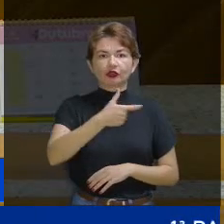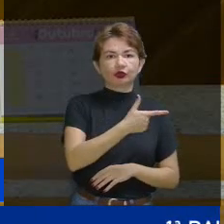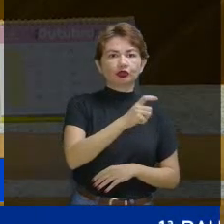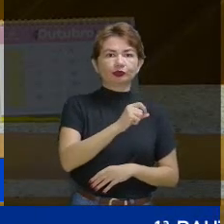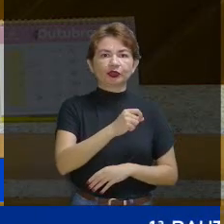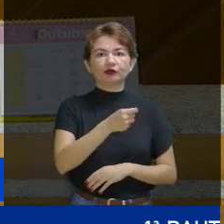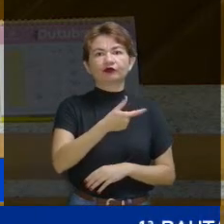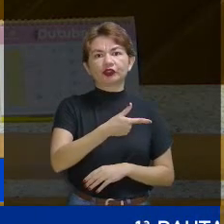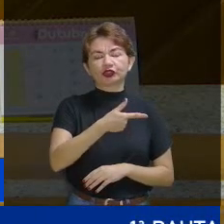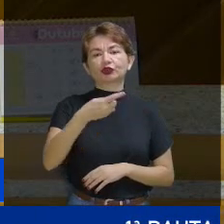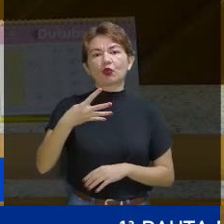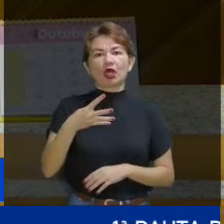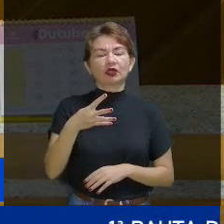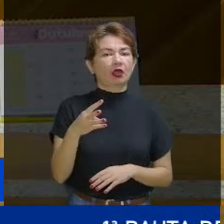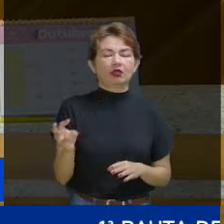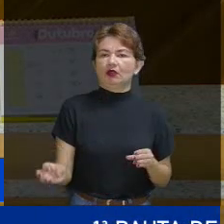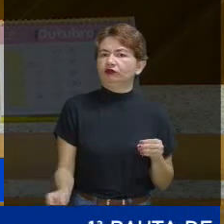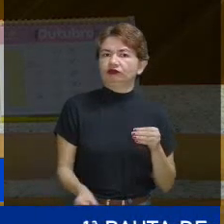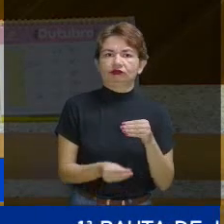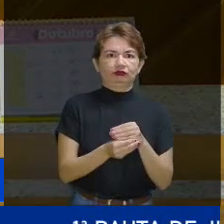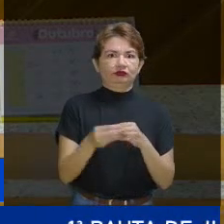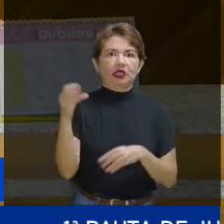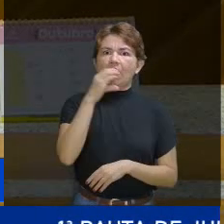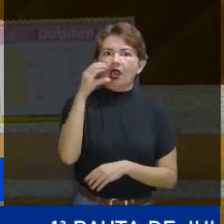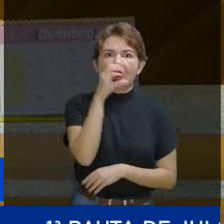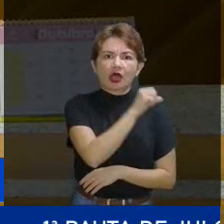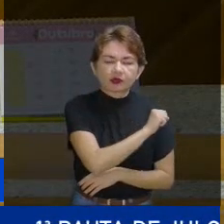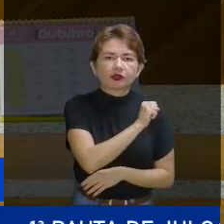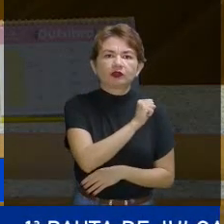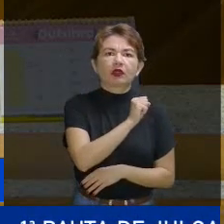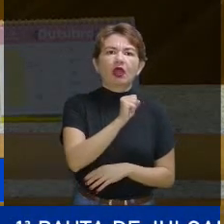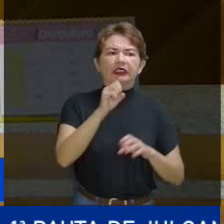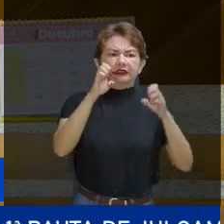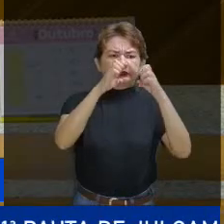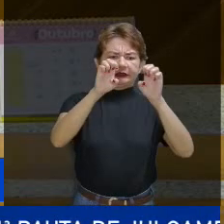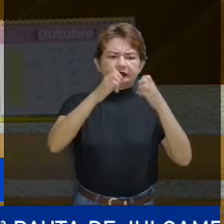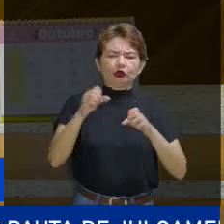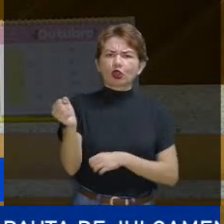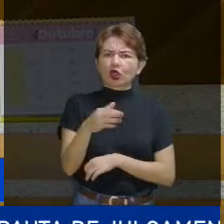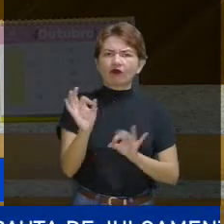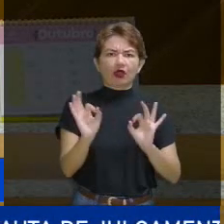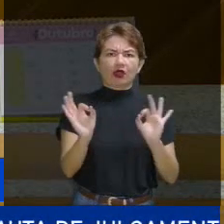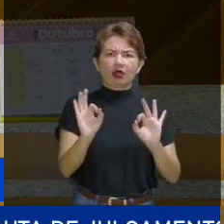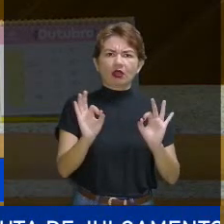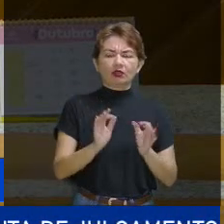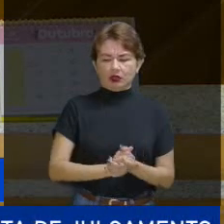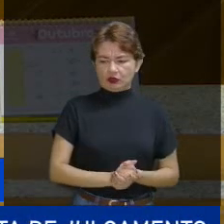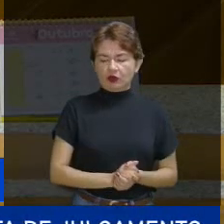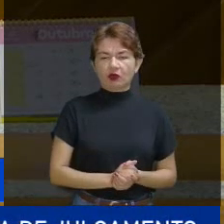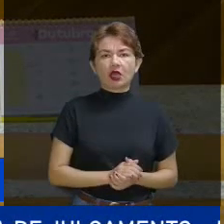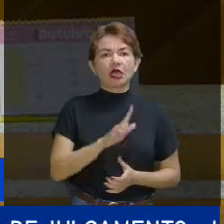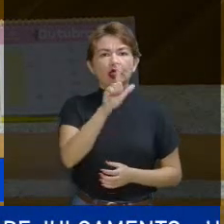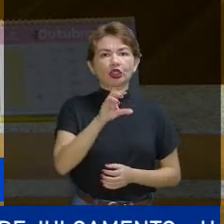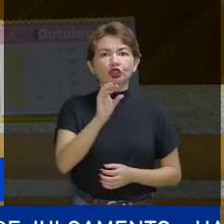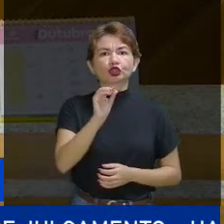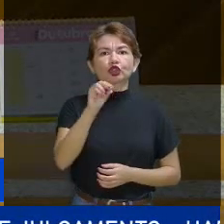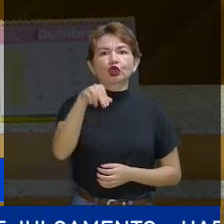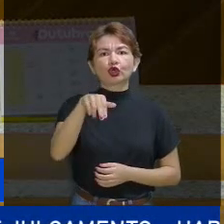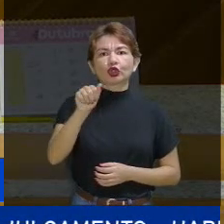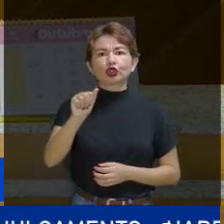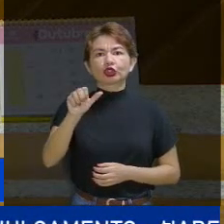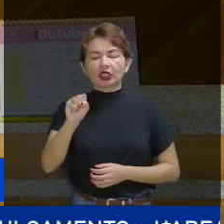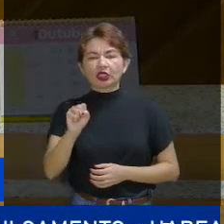599/2024 não implementou de forma imediata a nova estrutura. Ela previu que as zonas eleitorais